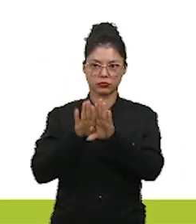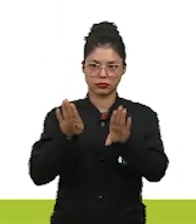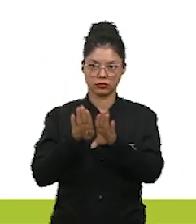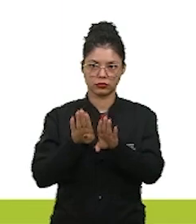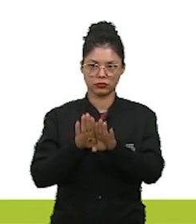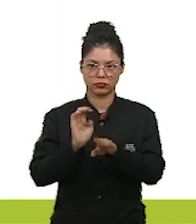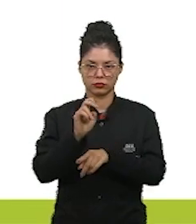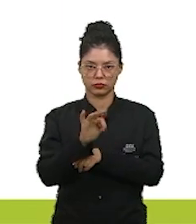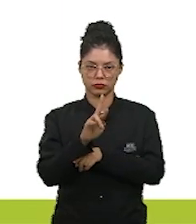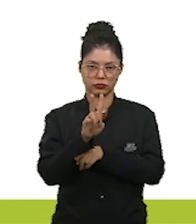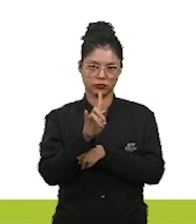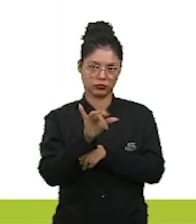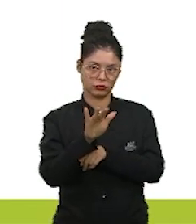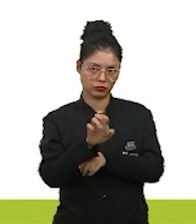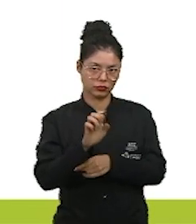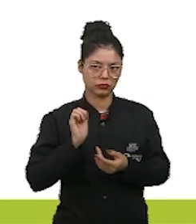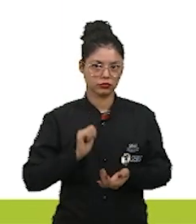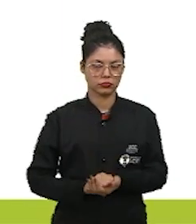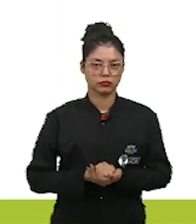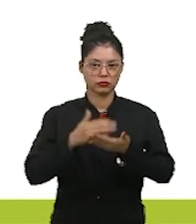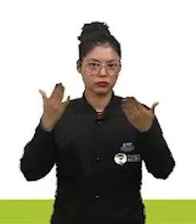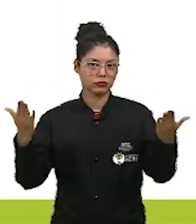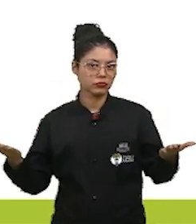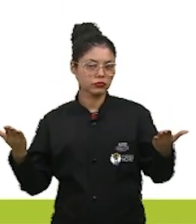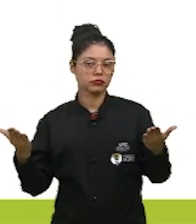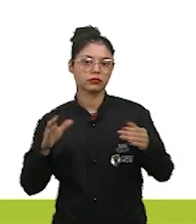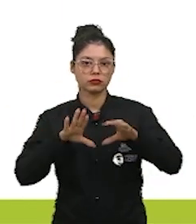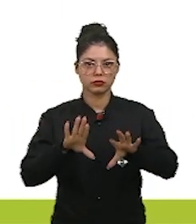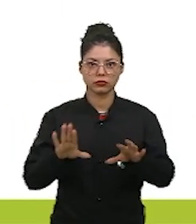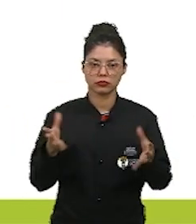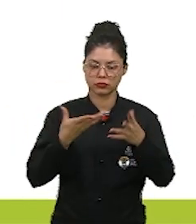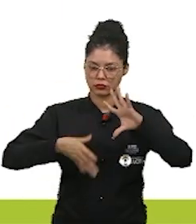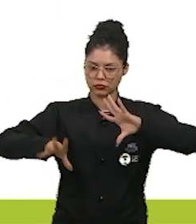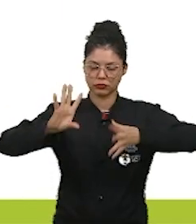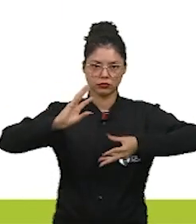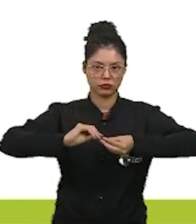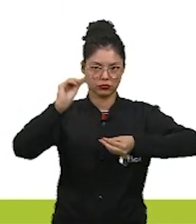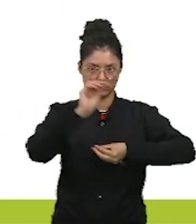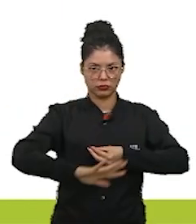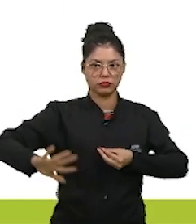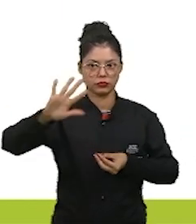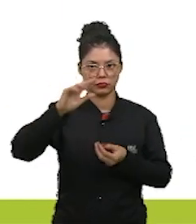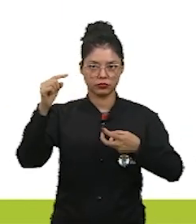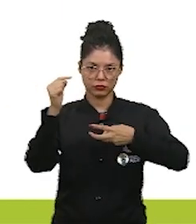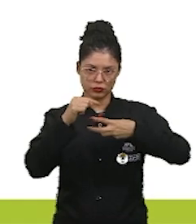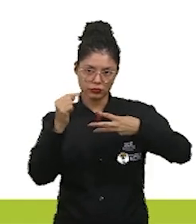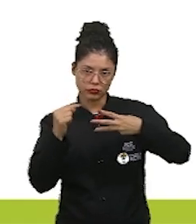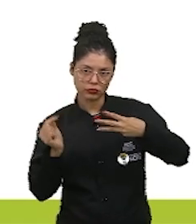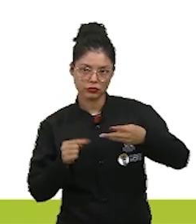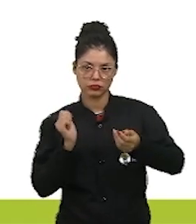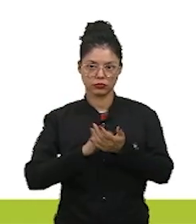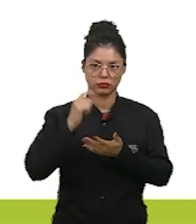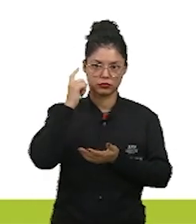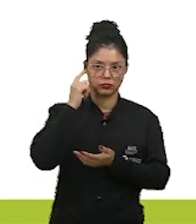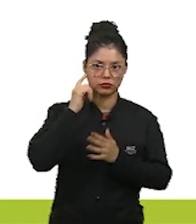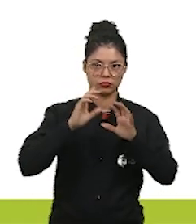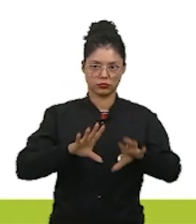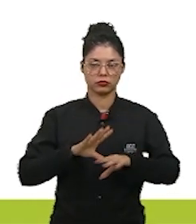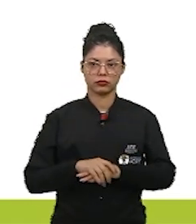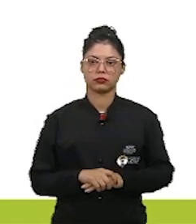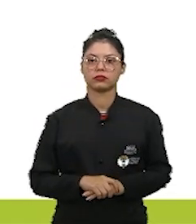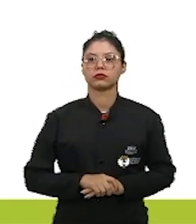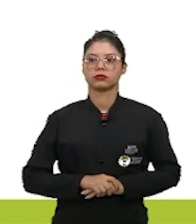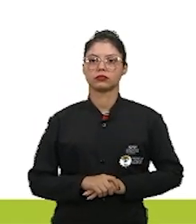virtude. Então, de uma forma mais ou menos geral, os três filósofos pensavam o